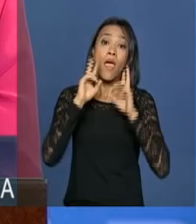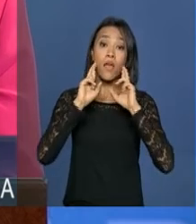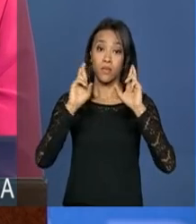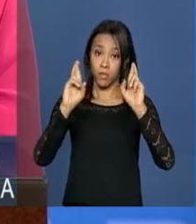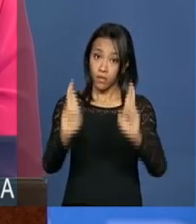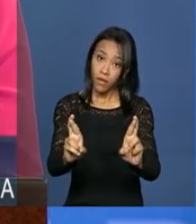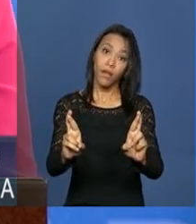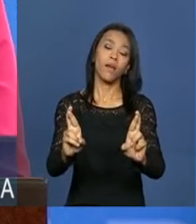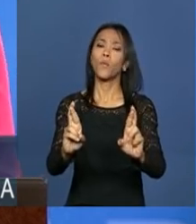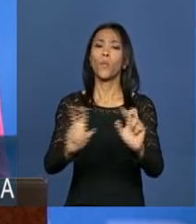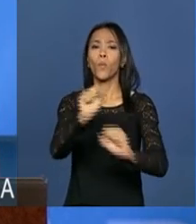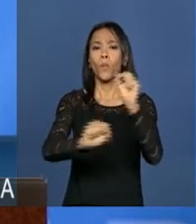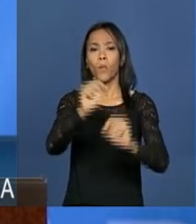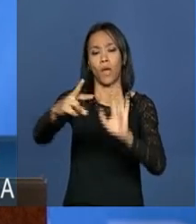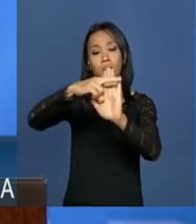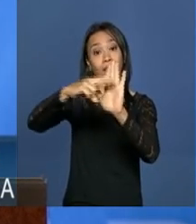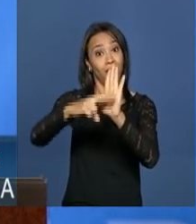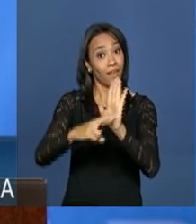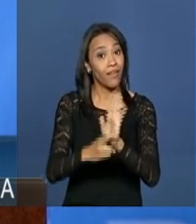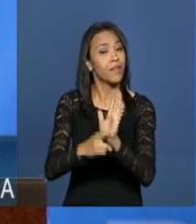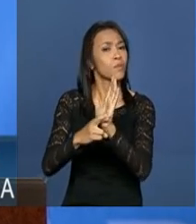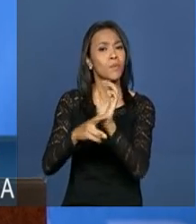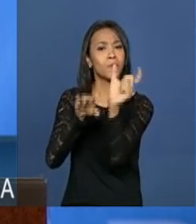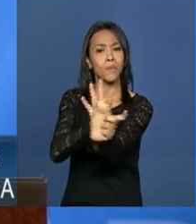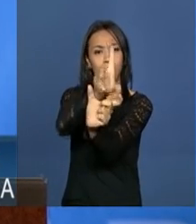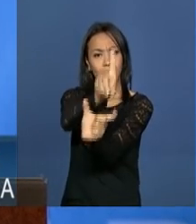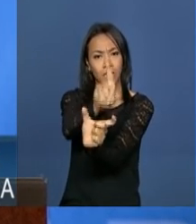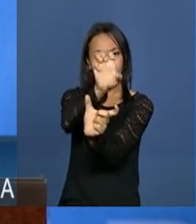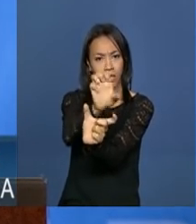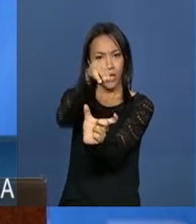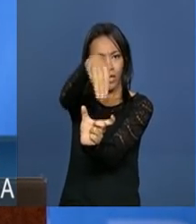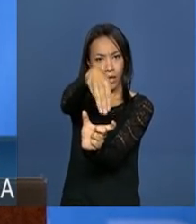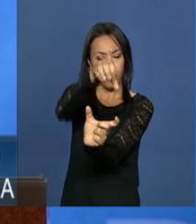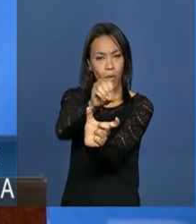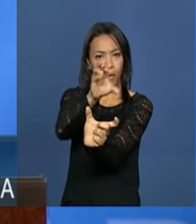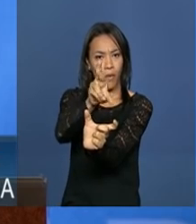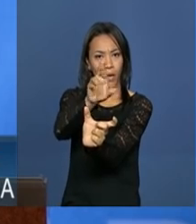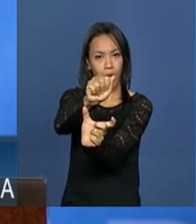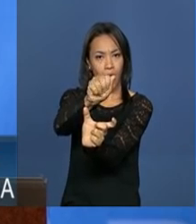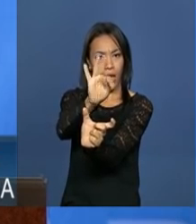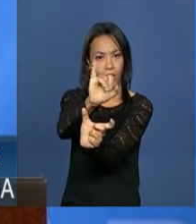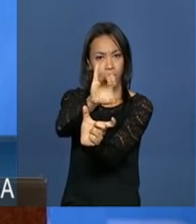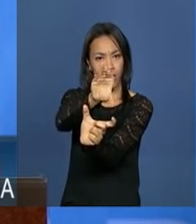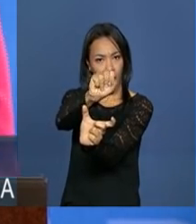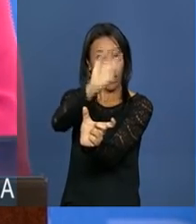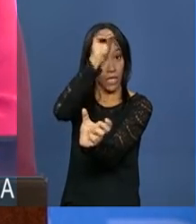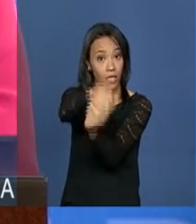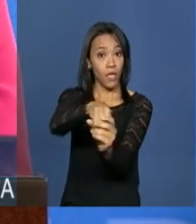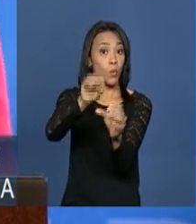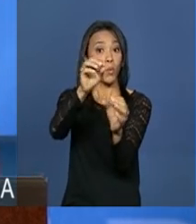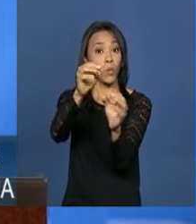respeitar as regras democráticas previstas na na Constituição.